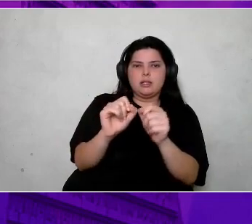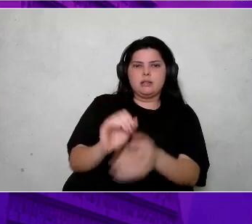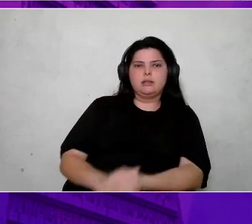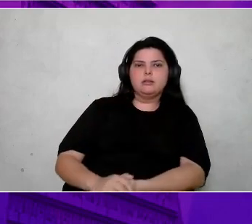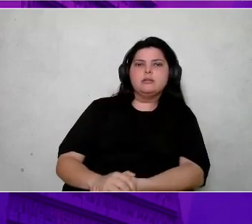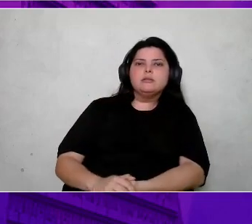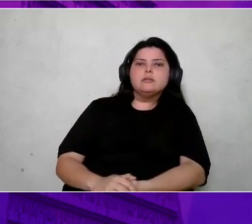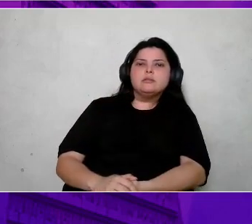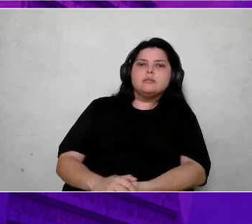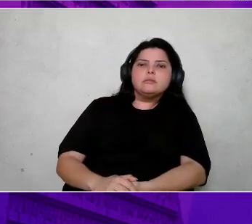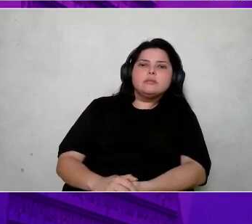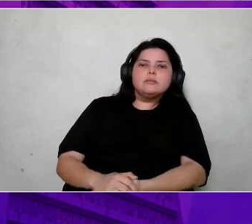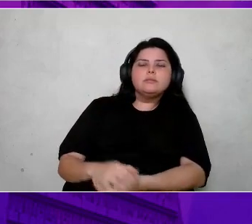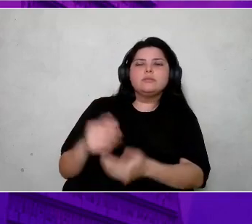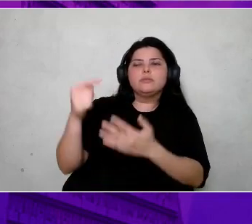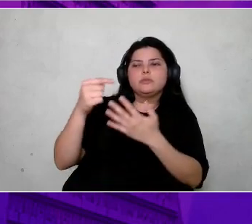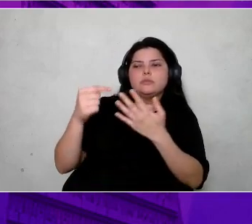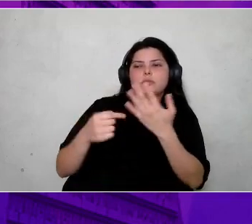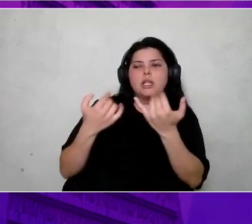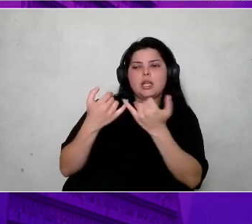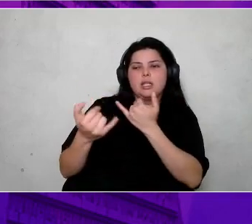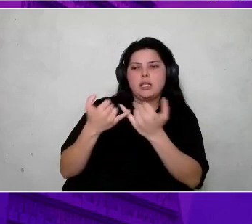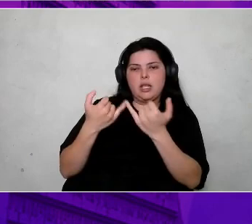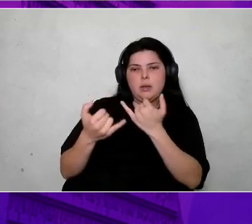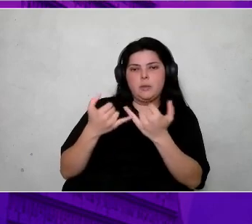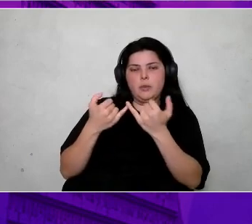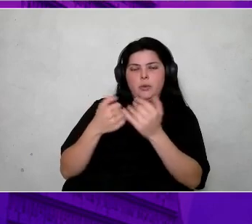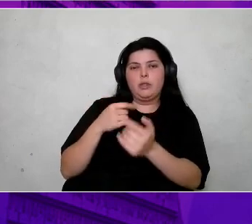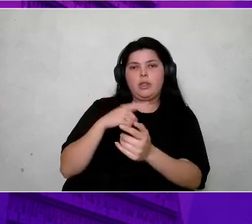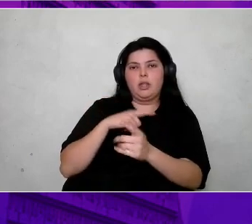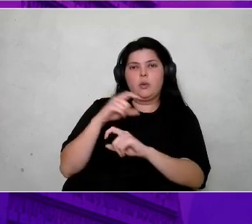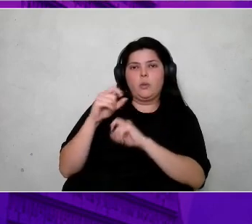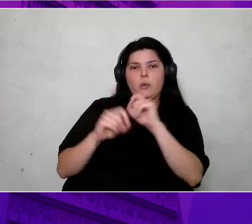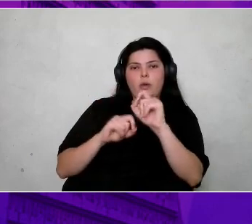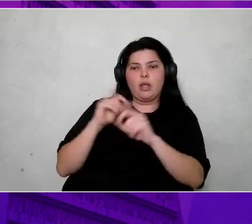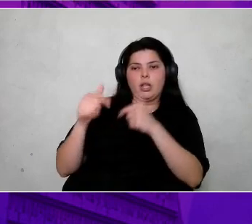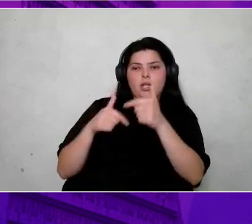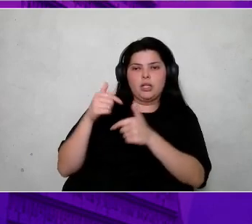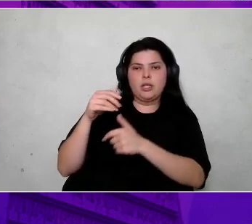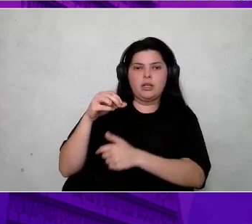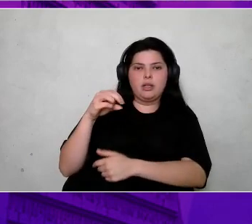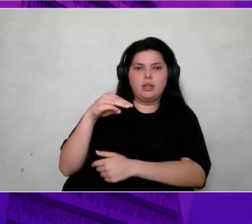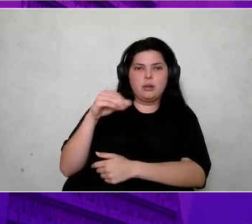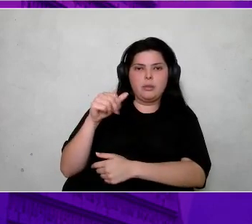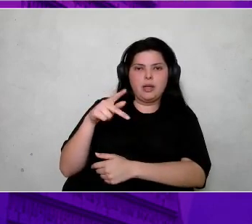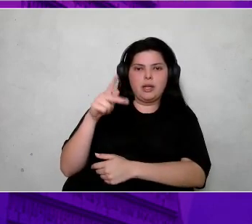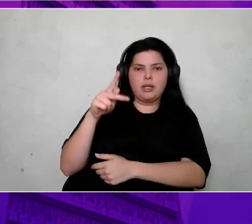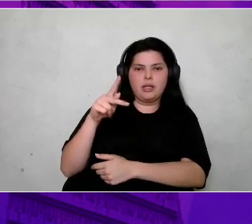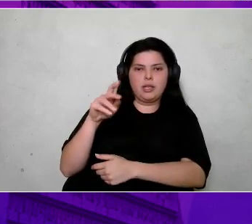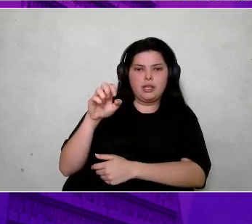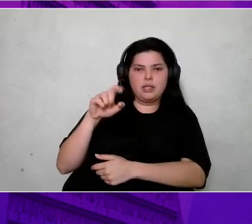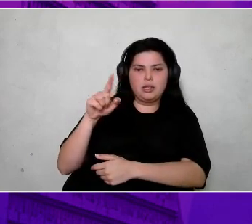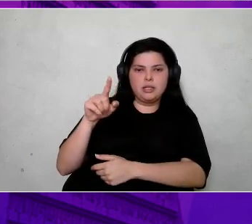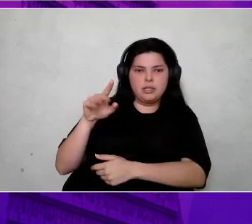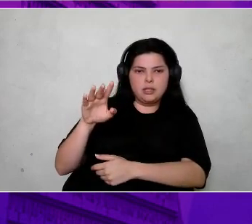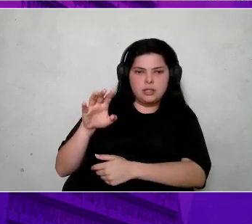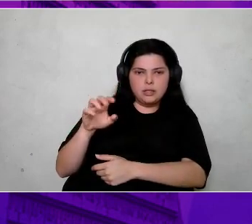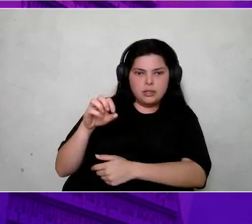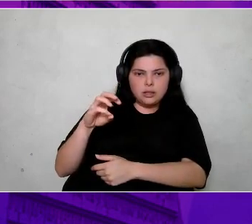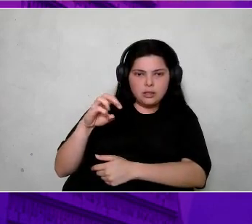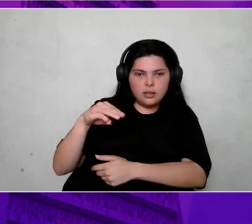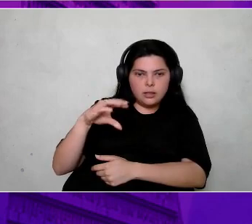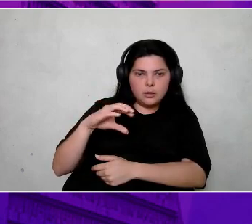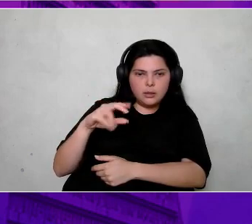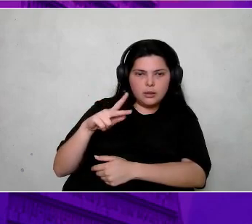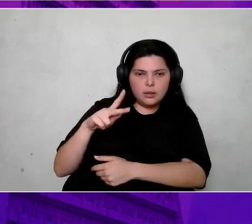são alguns exemplos. A gente tem um trabalho da McKinsey aí bem interessante que fala que a inteligência